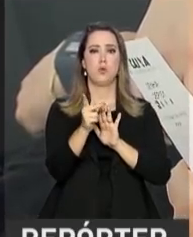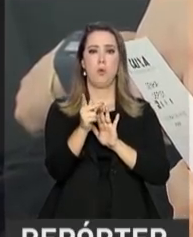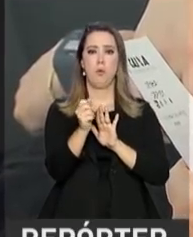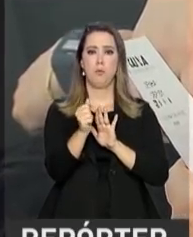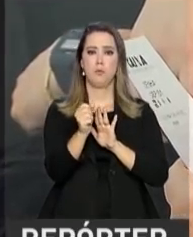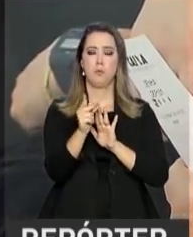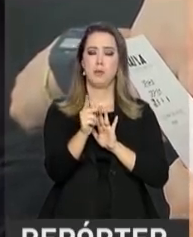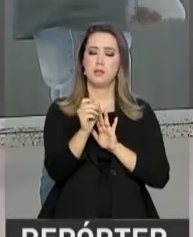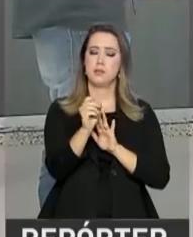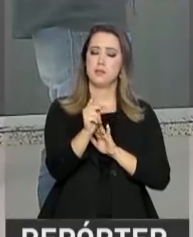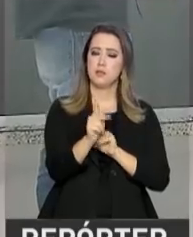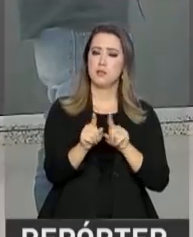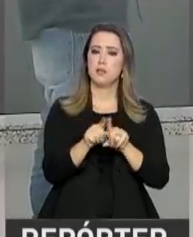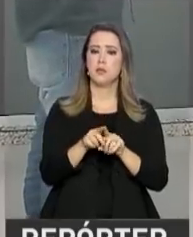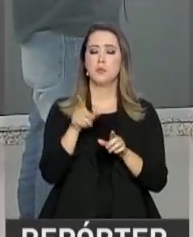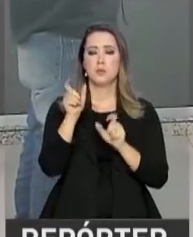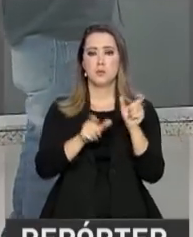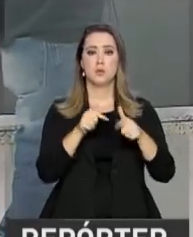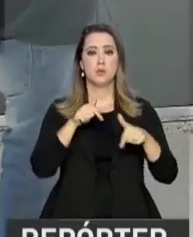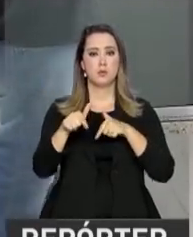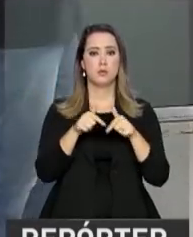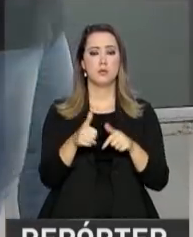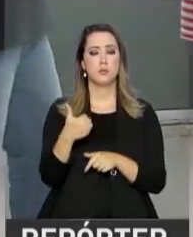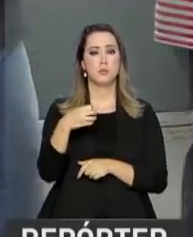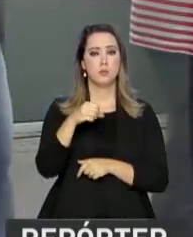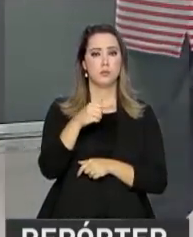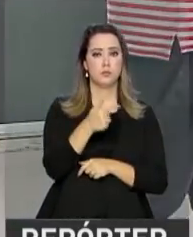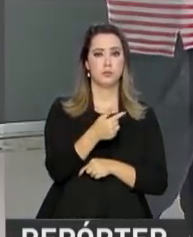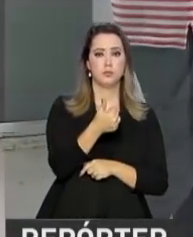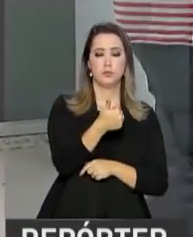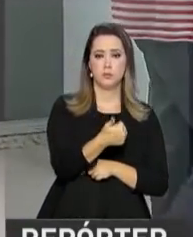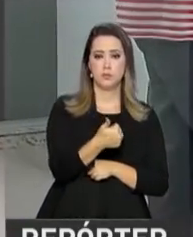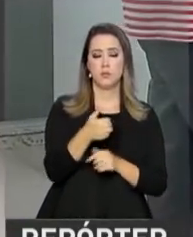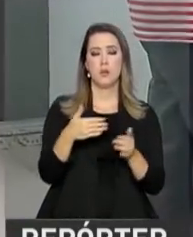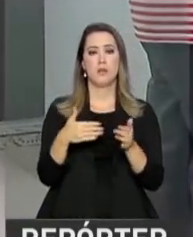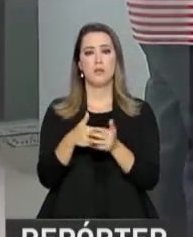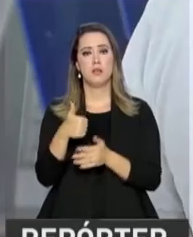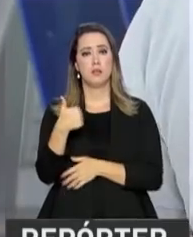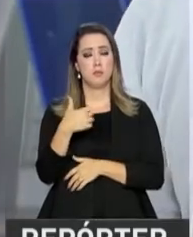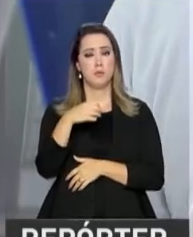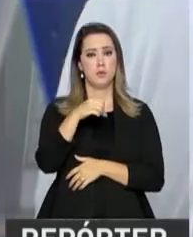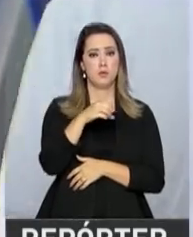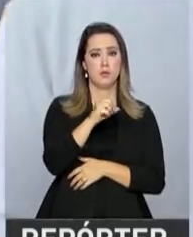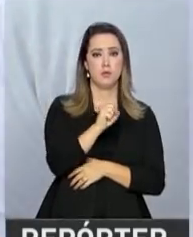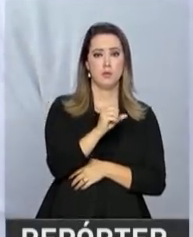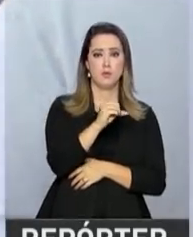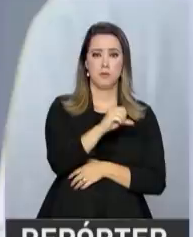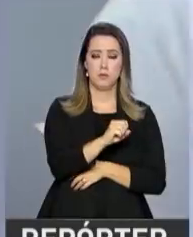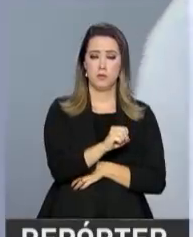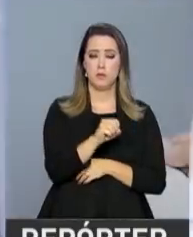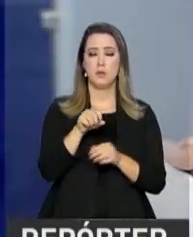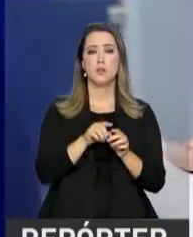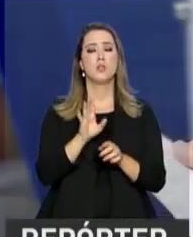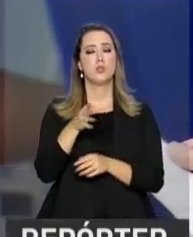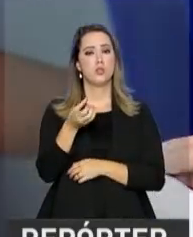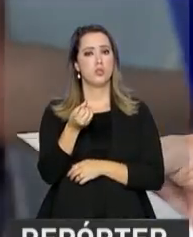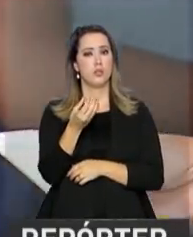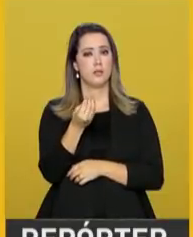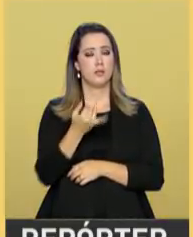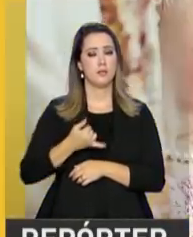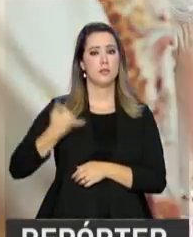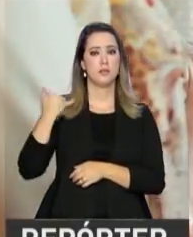assinada entre 1971 e 1988 e já completou 60 anos de